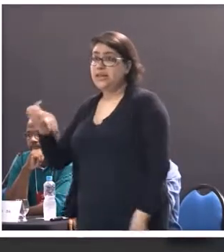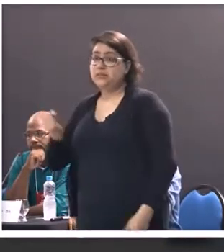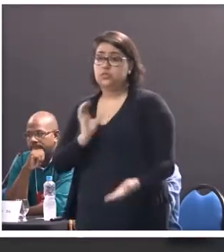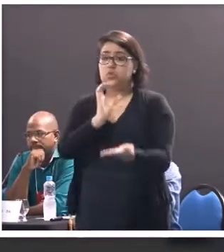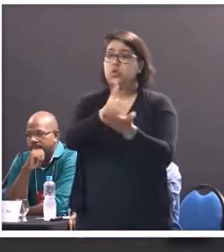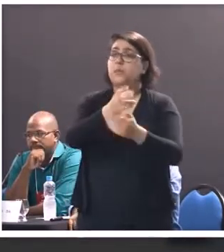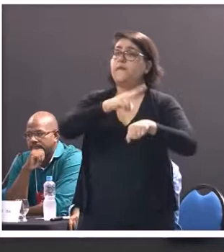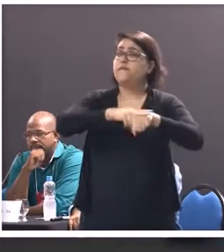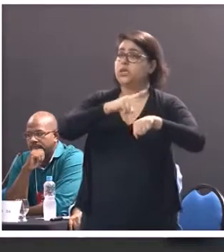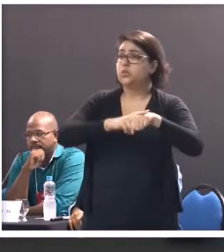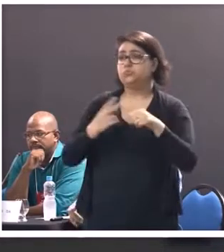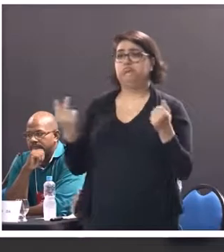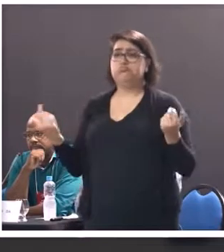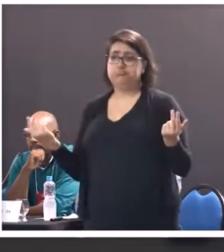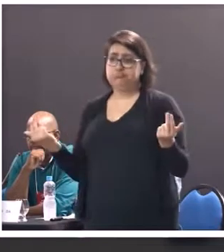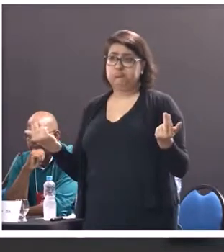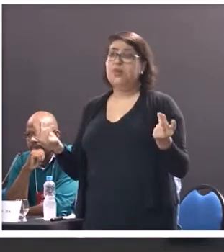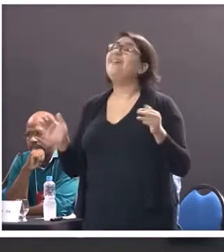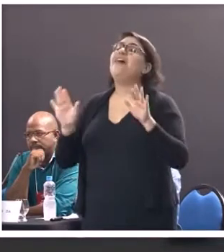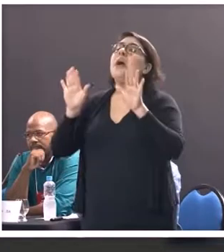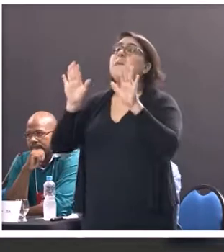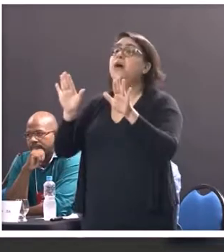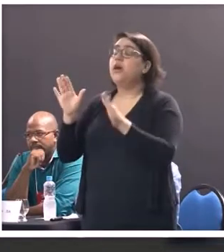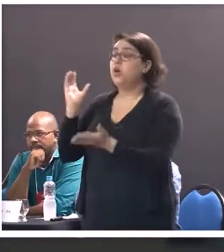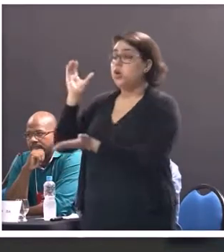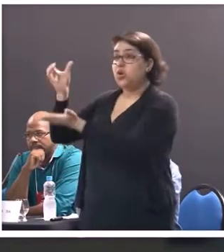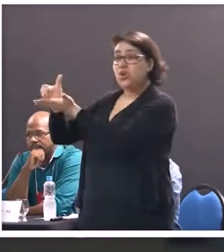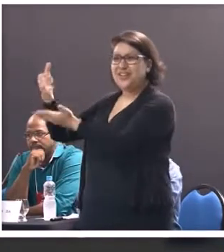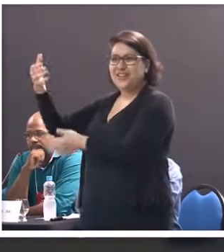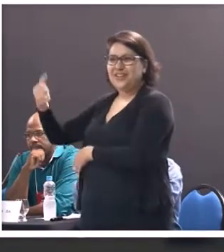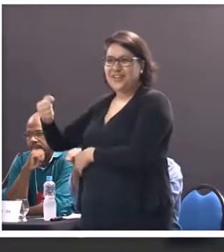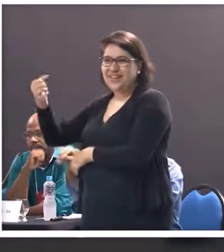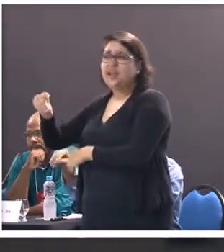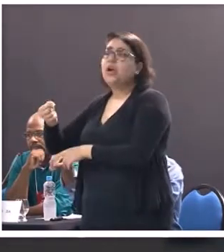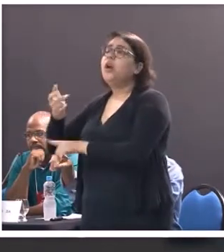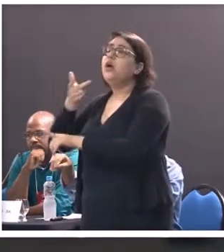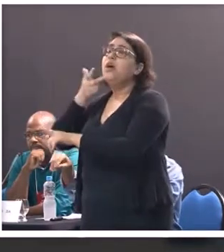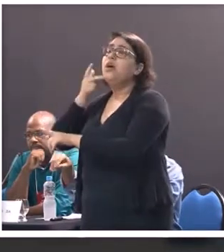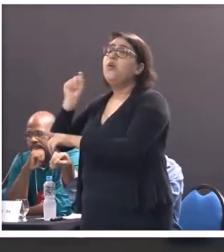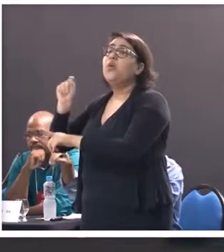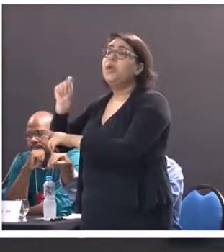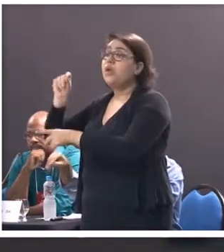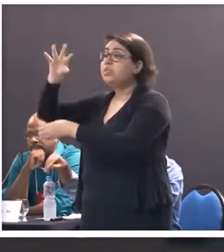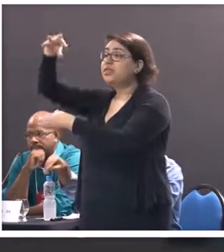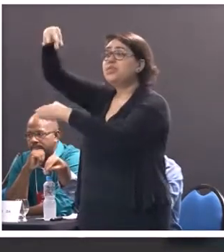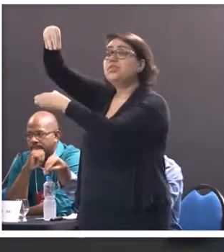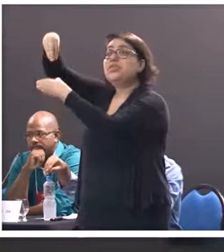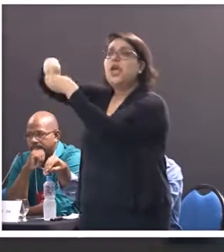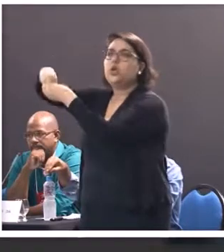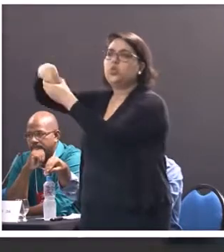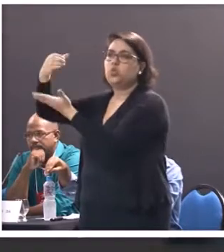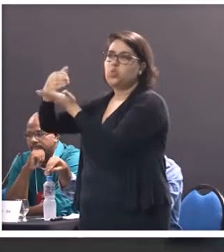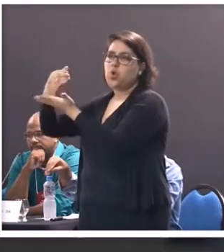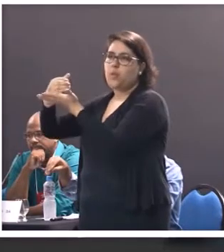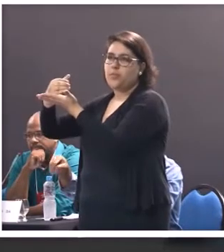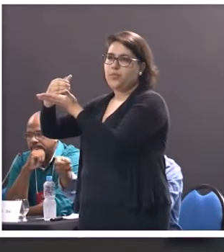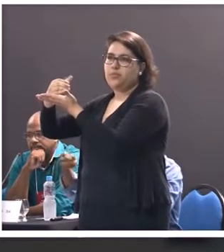vidro. Só que ali no copo de leite, eu estou falando do insumo, o que está dentro do copo.